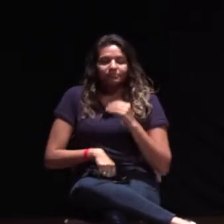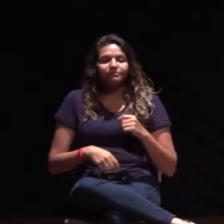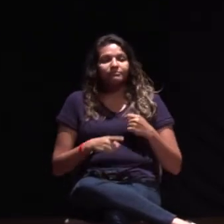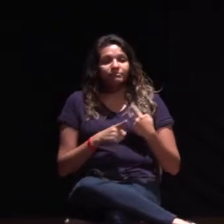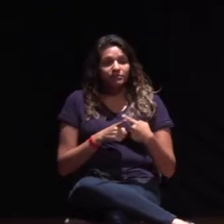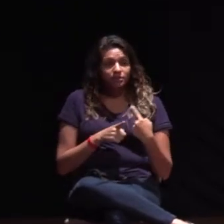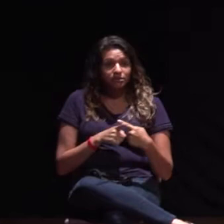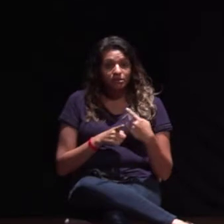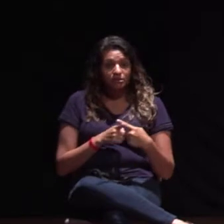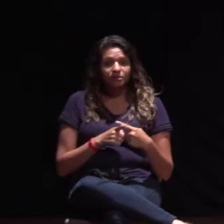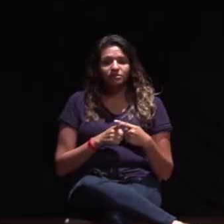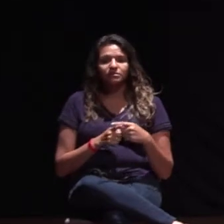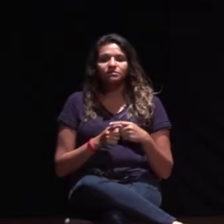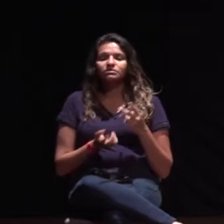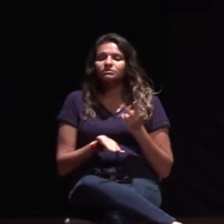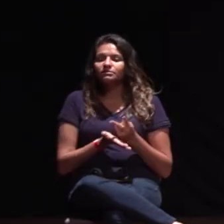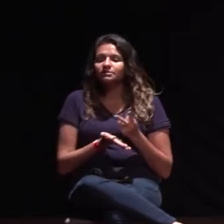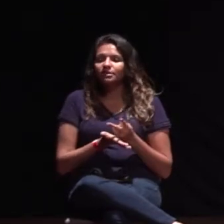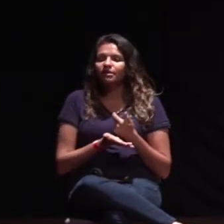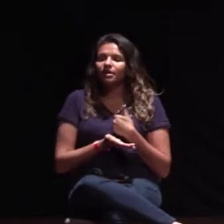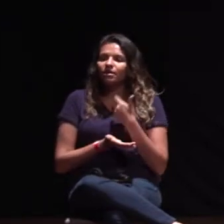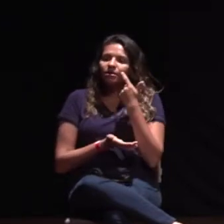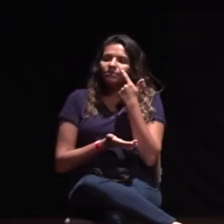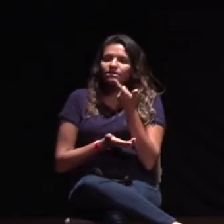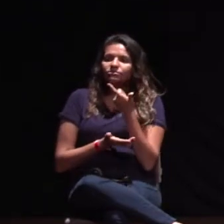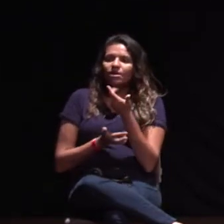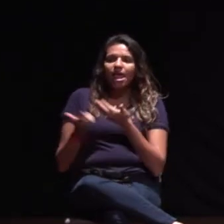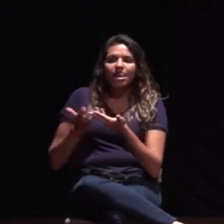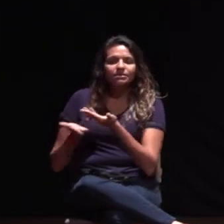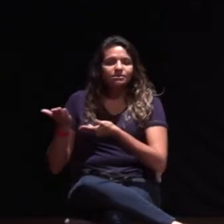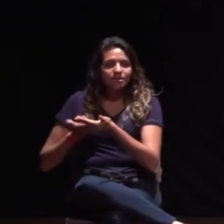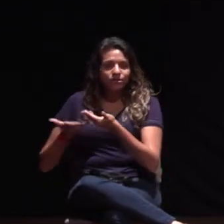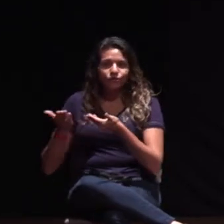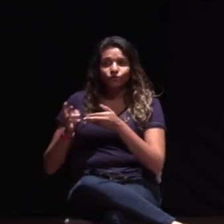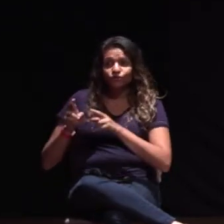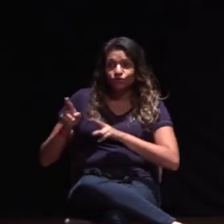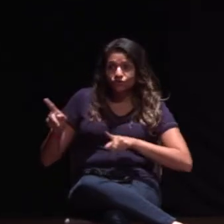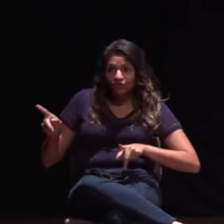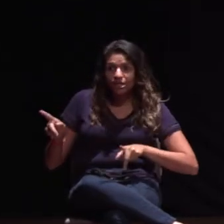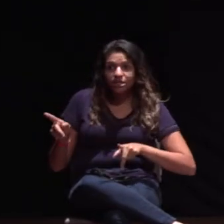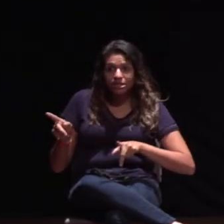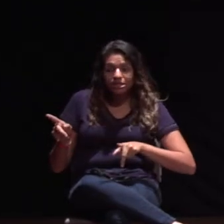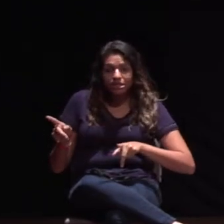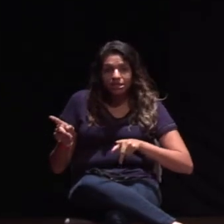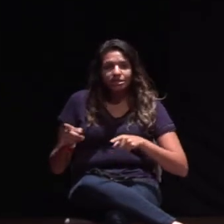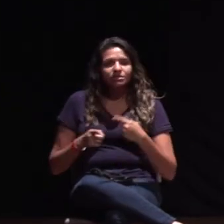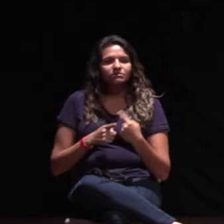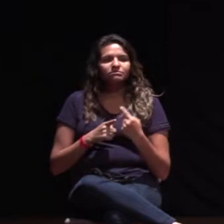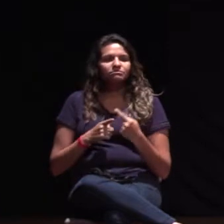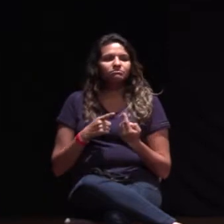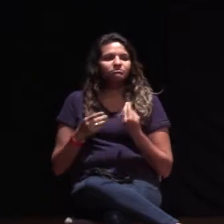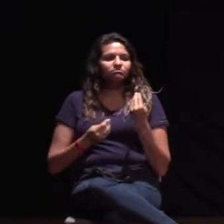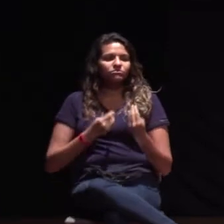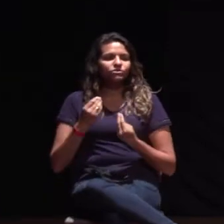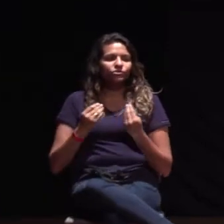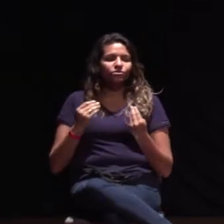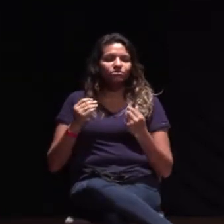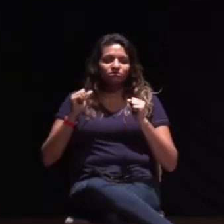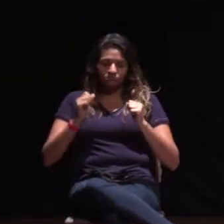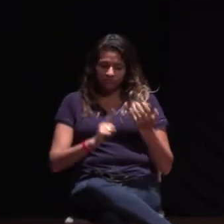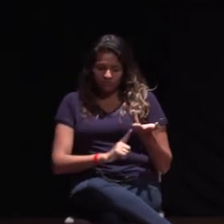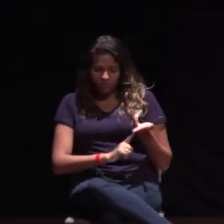Procuro sempre fazer uma relação com as perspectivas diferentes que um espectador pode aportar a uma